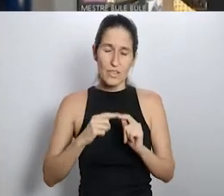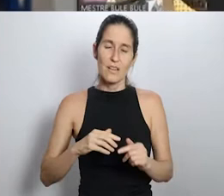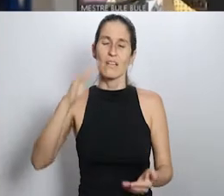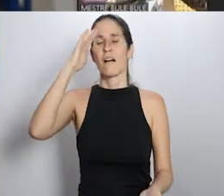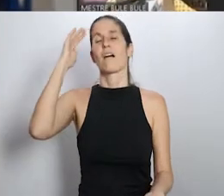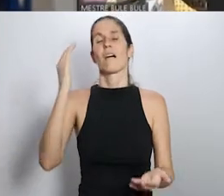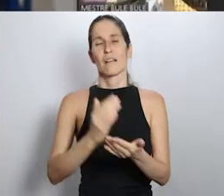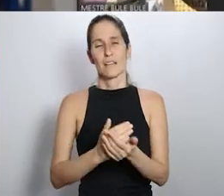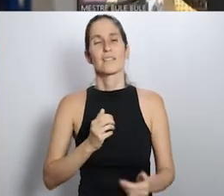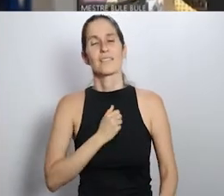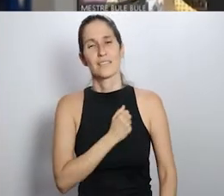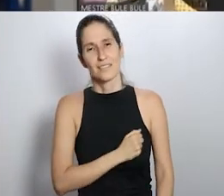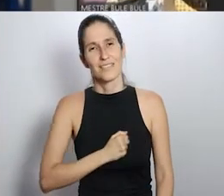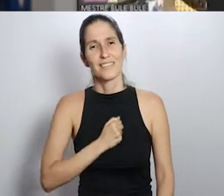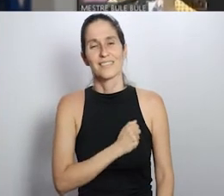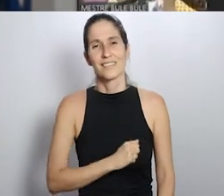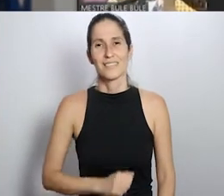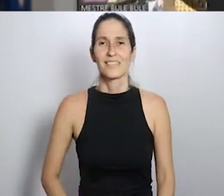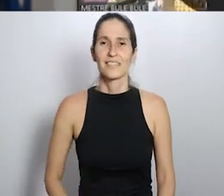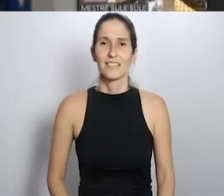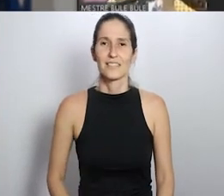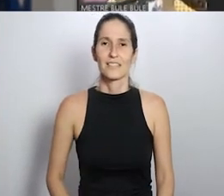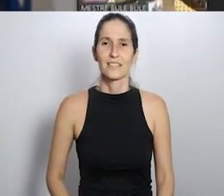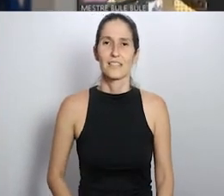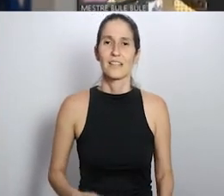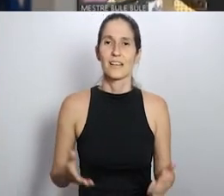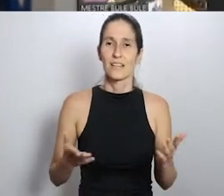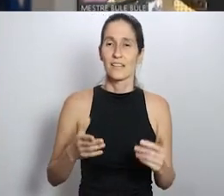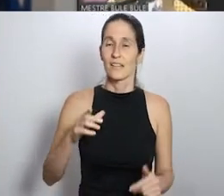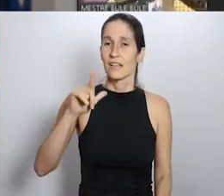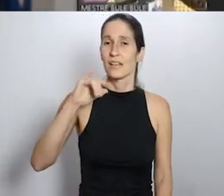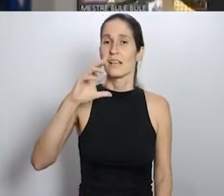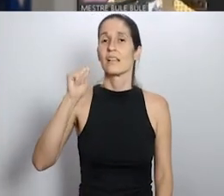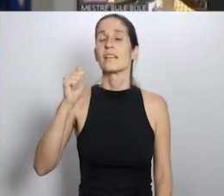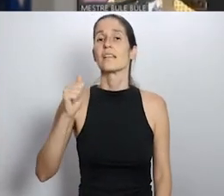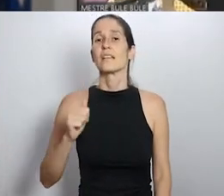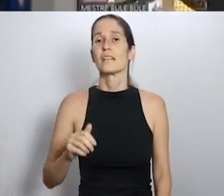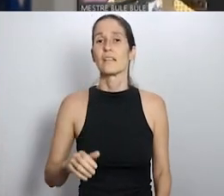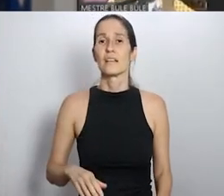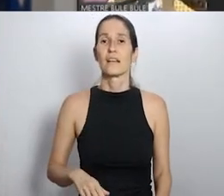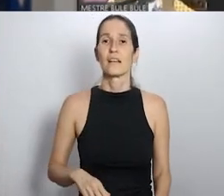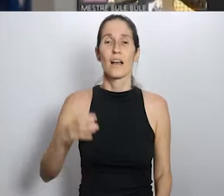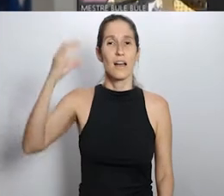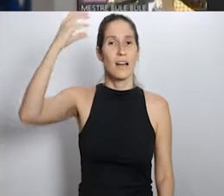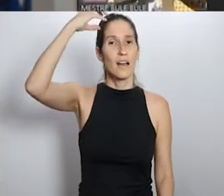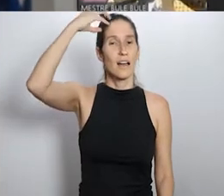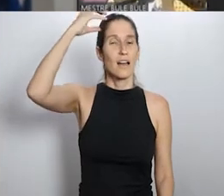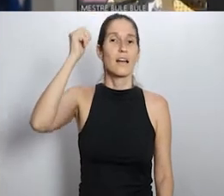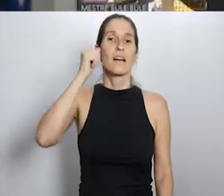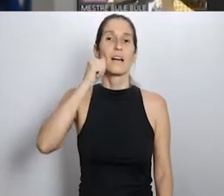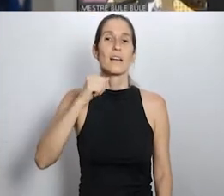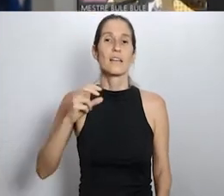rapaz. Lia de Itamaracá também está aí, a nossa rainha da ciranda.